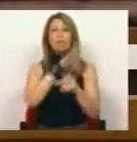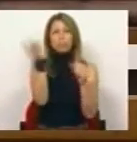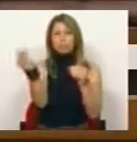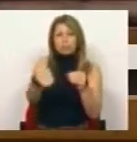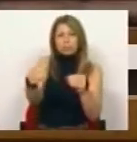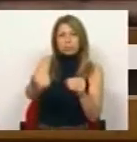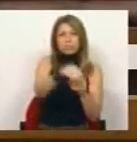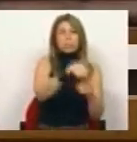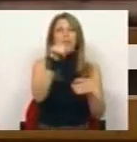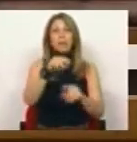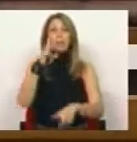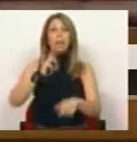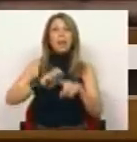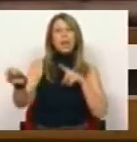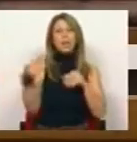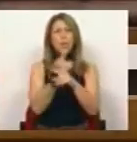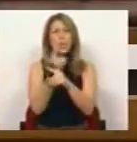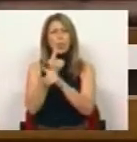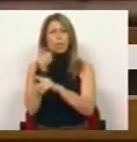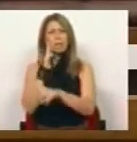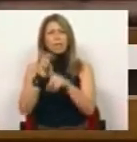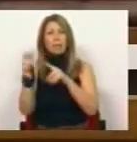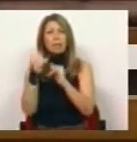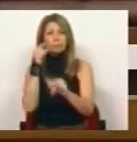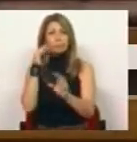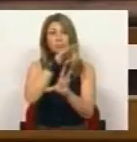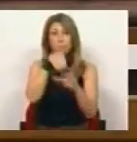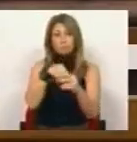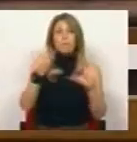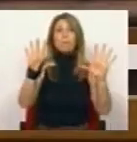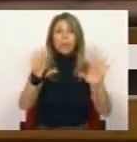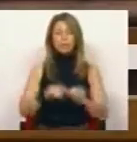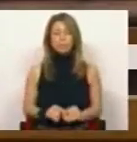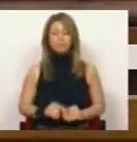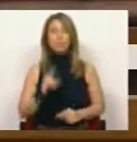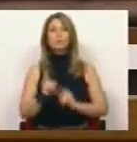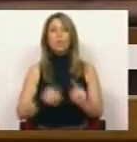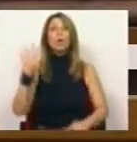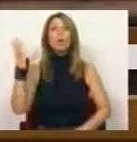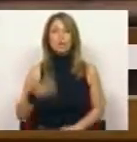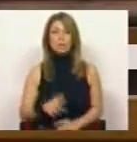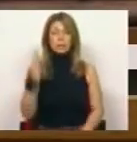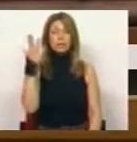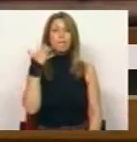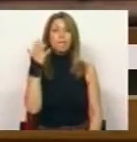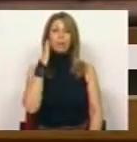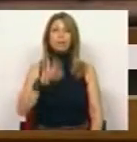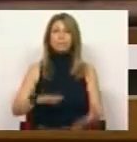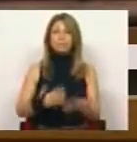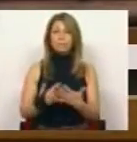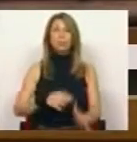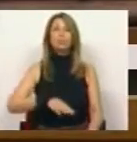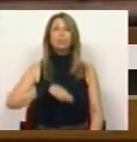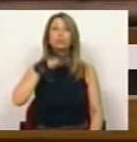equipamentos elétricos e eletrónicos. O reverso da medalha, porém, é que o plástico é uma fonte de poluição